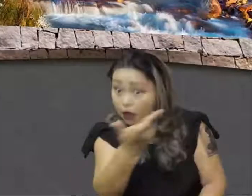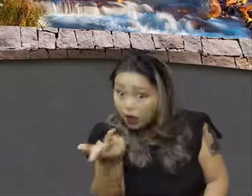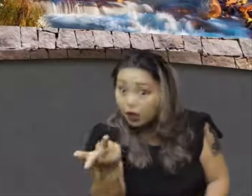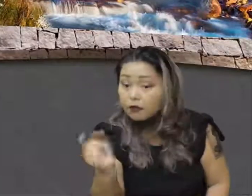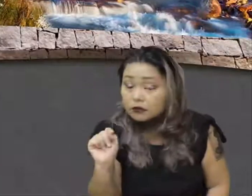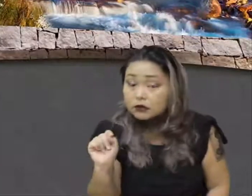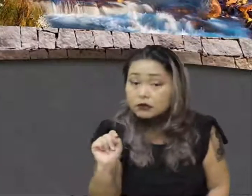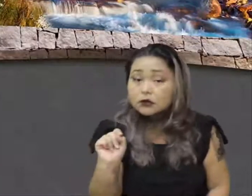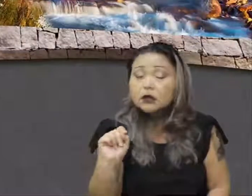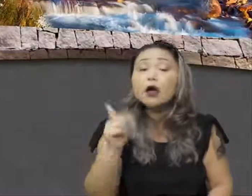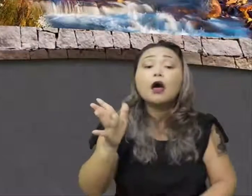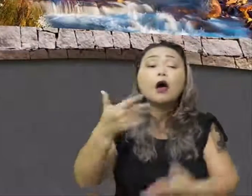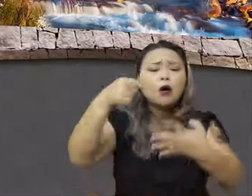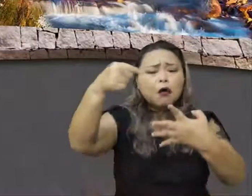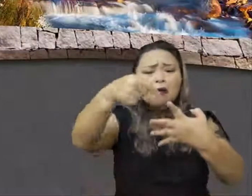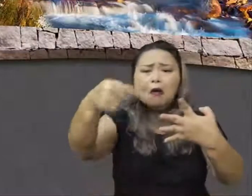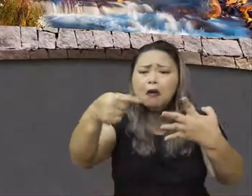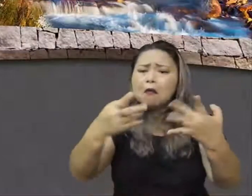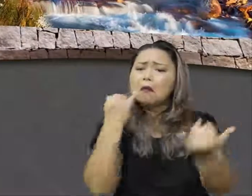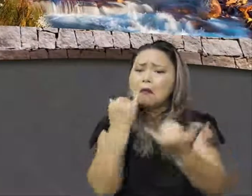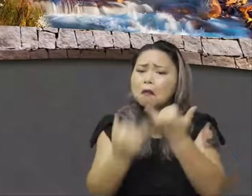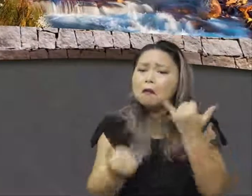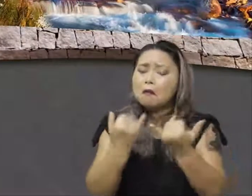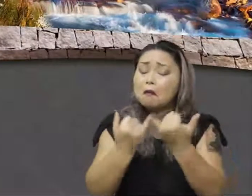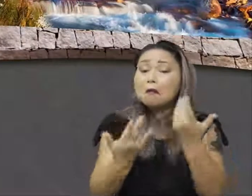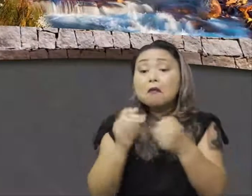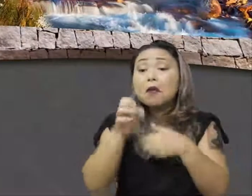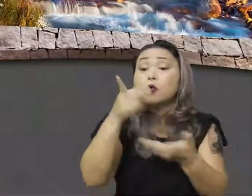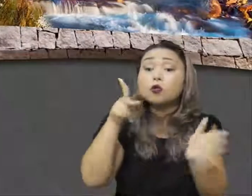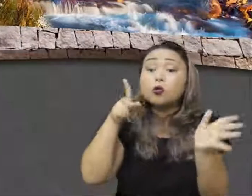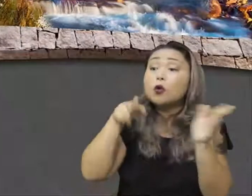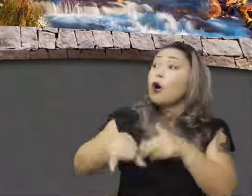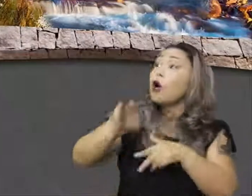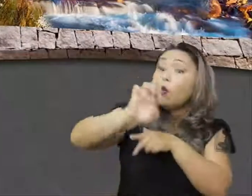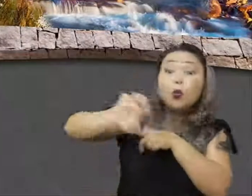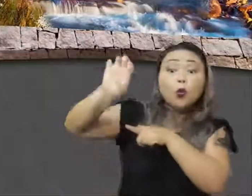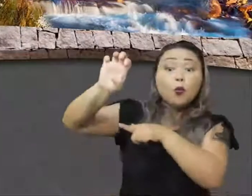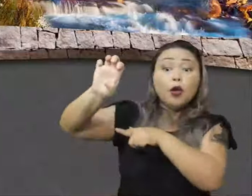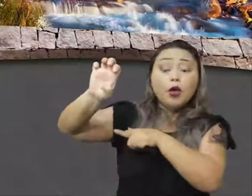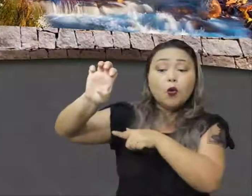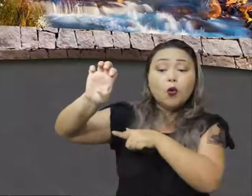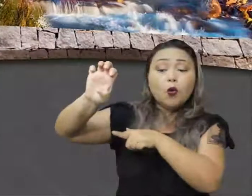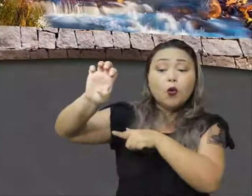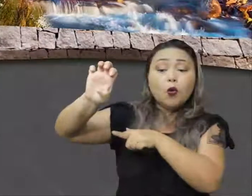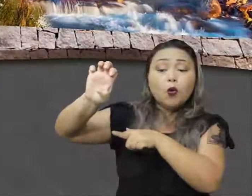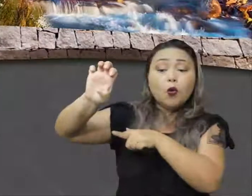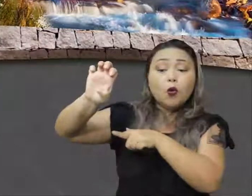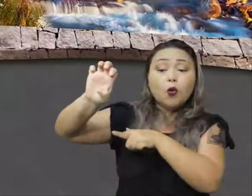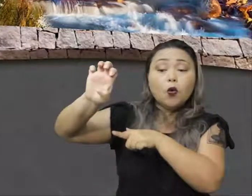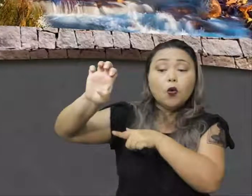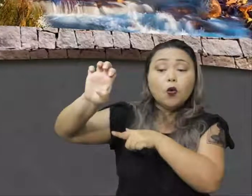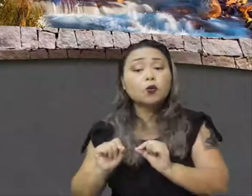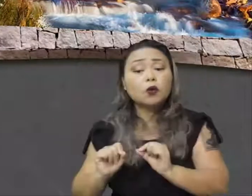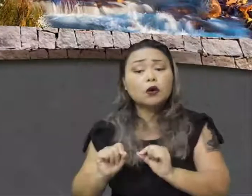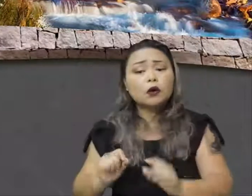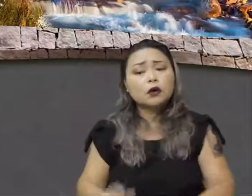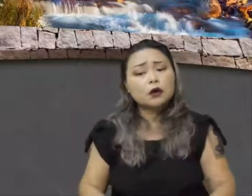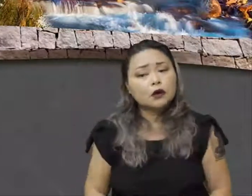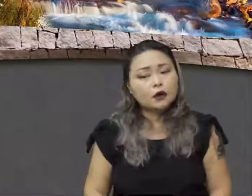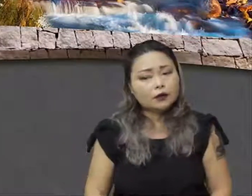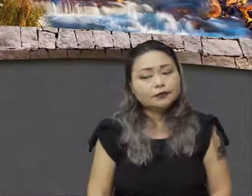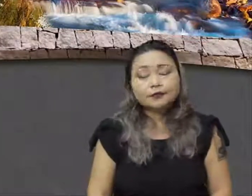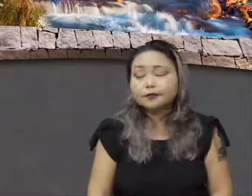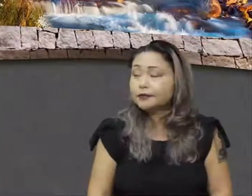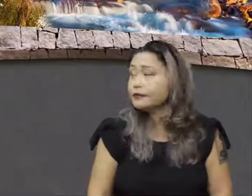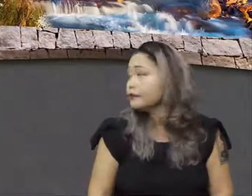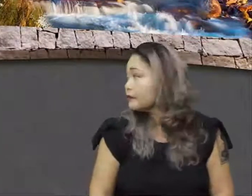vocês. Portanto, era muito parecido com o inverno europeu. Isso significa dizer o quê? Que praticamente a